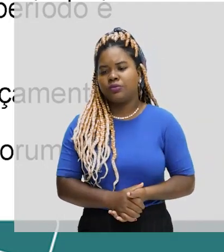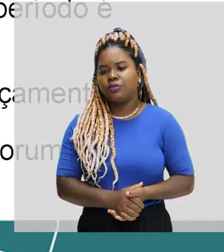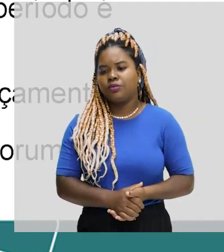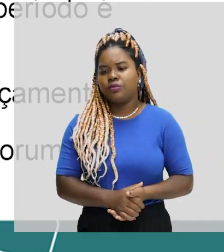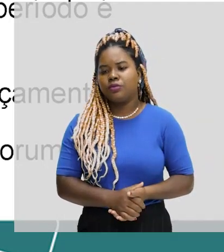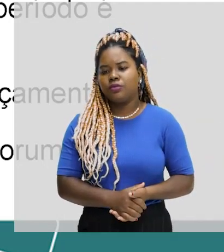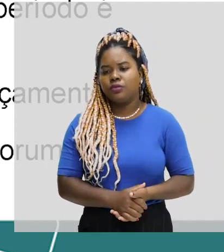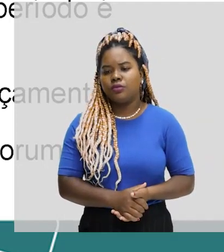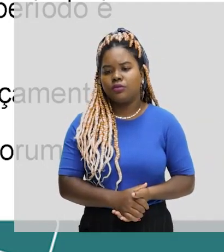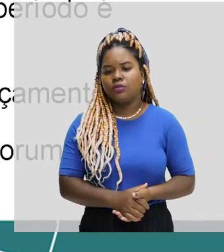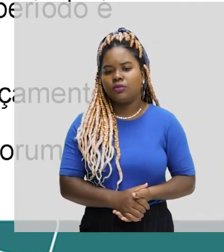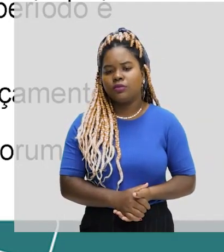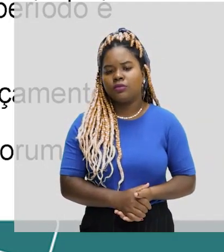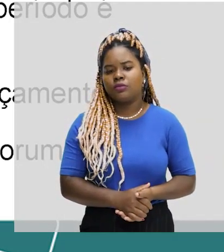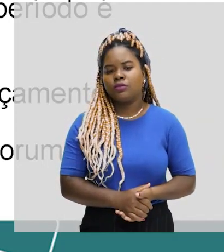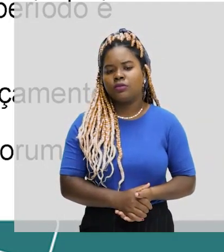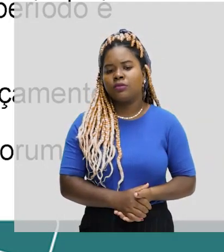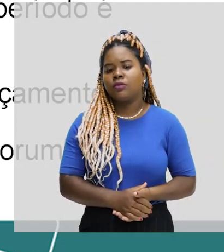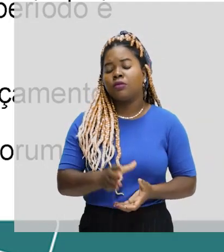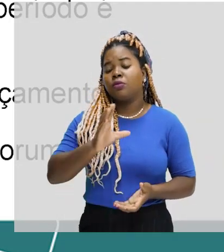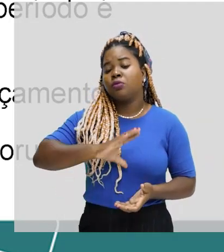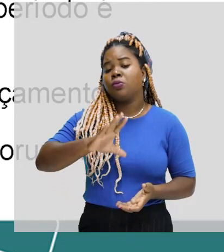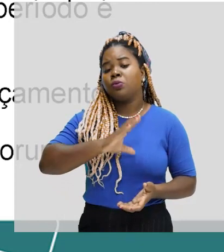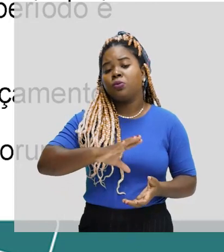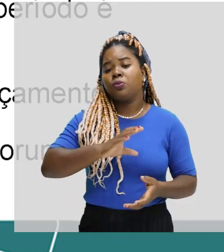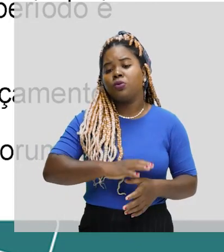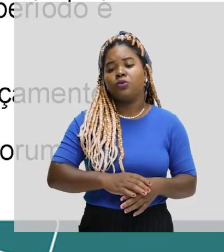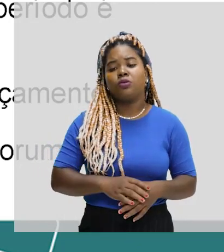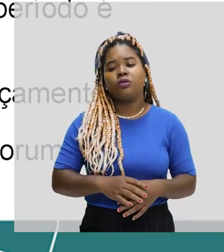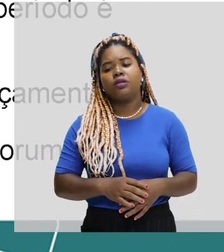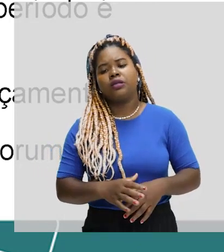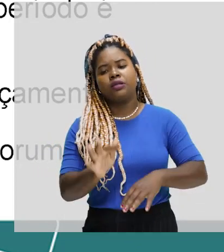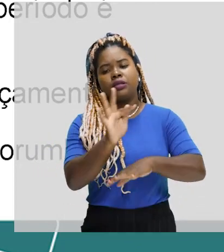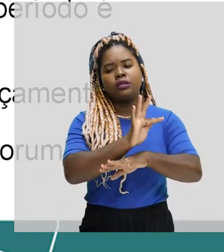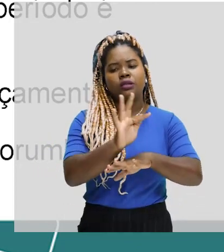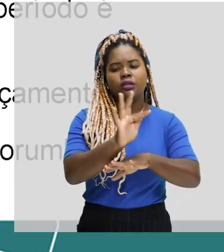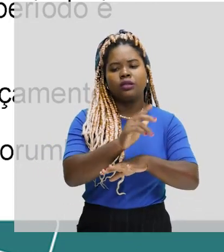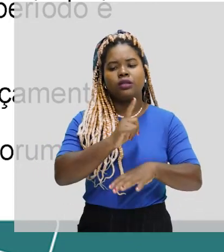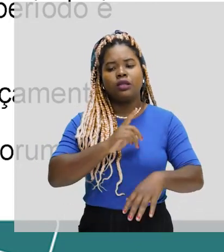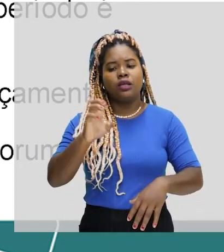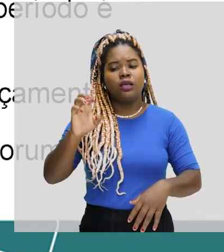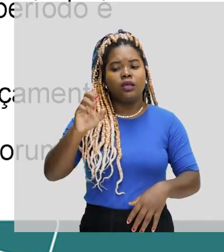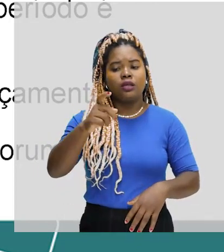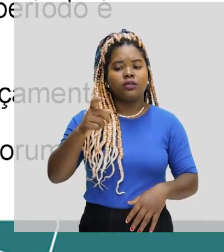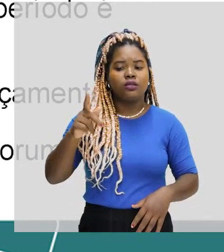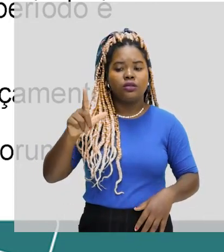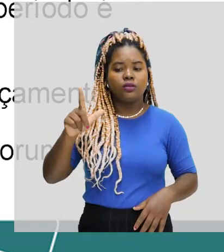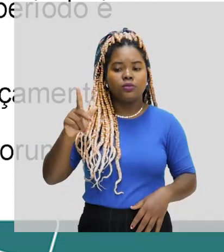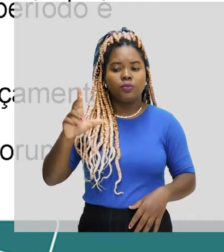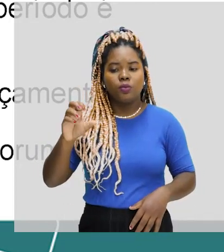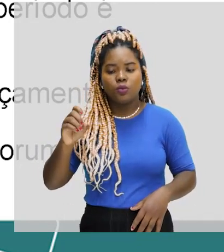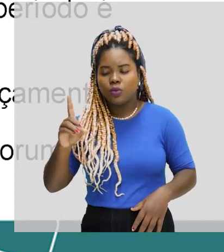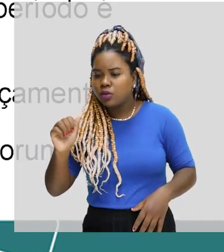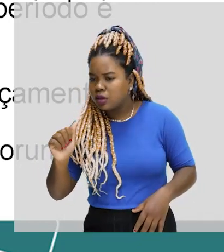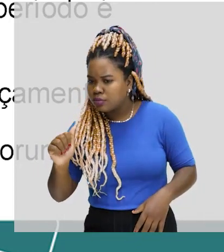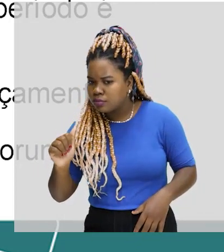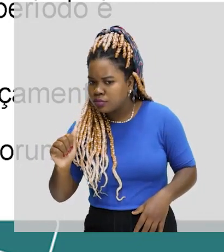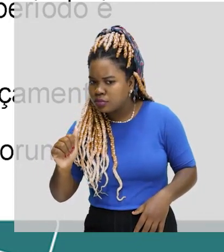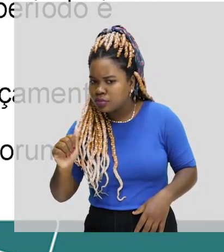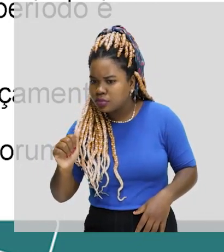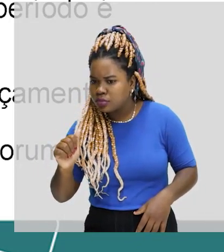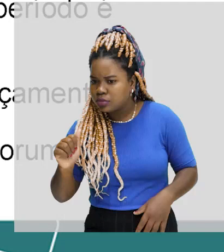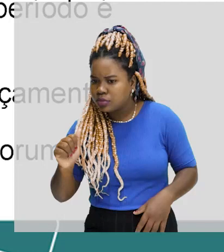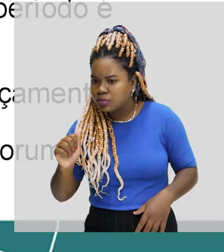que na língua culta existe exploda? Explodir é um verbo defectivo, ou seja, não tem conjugação